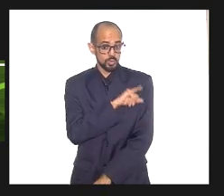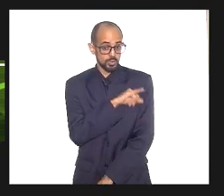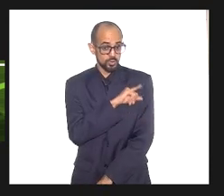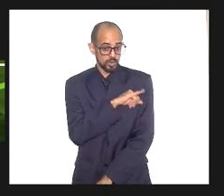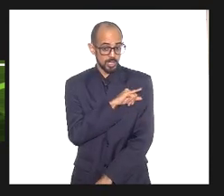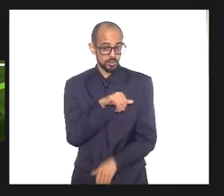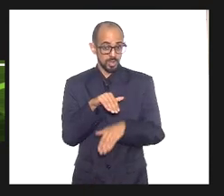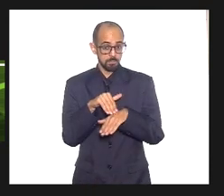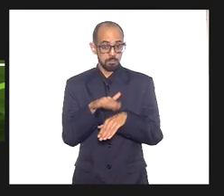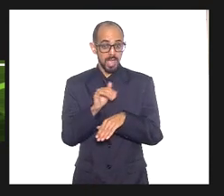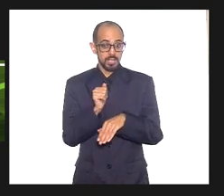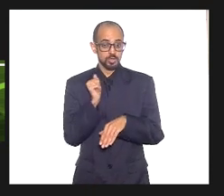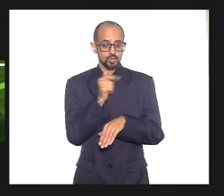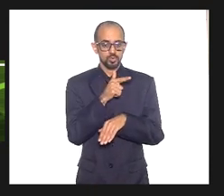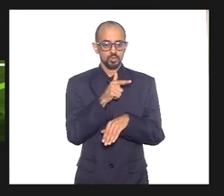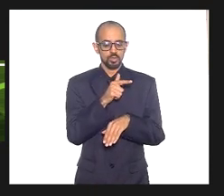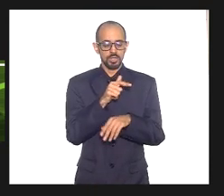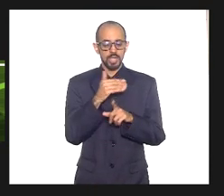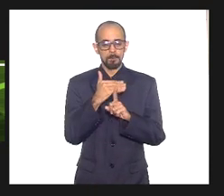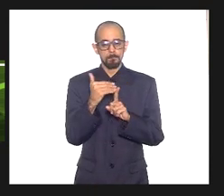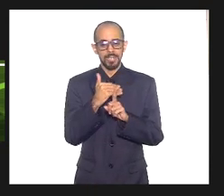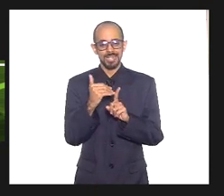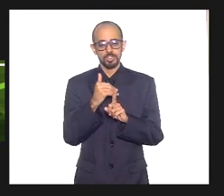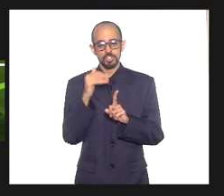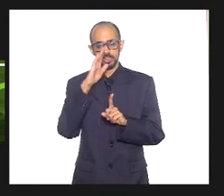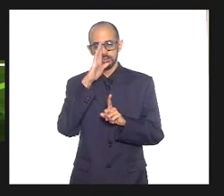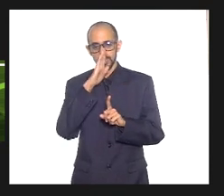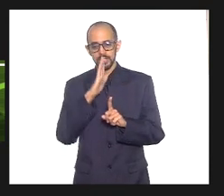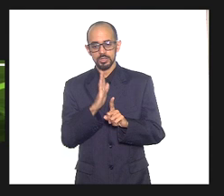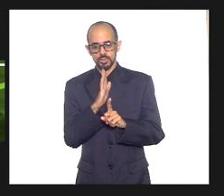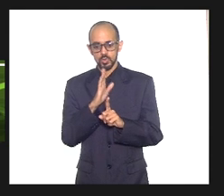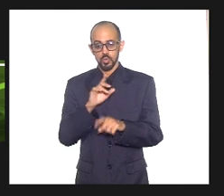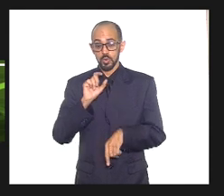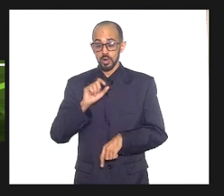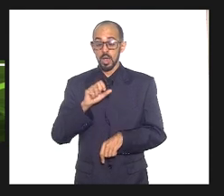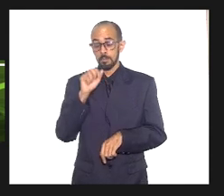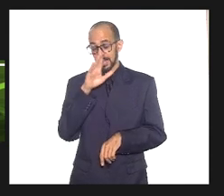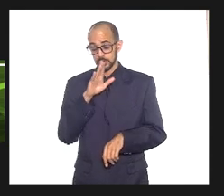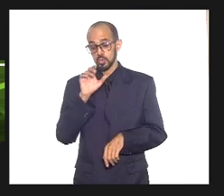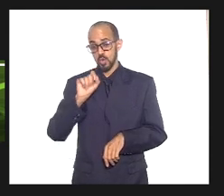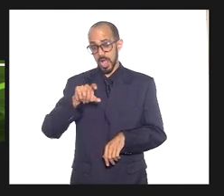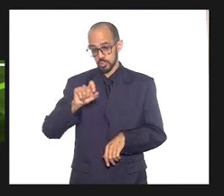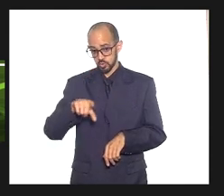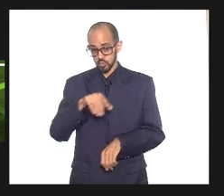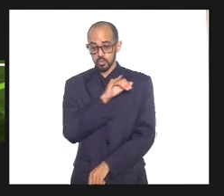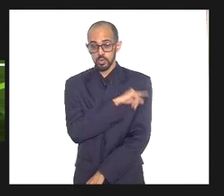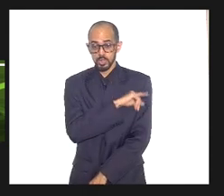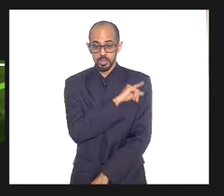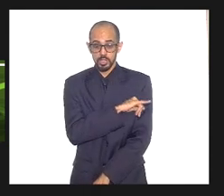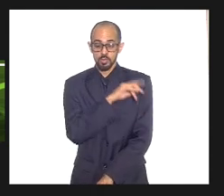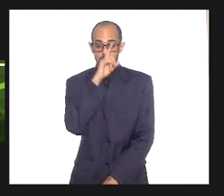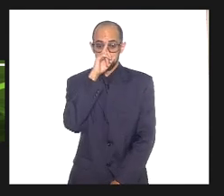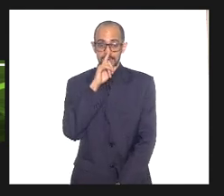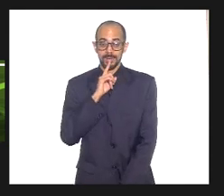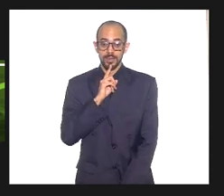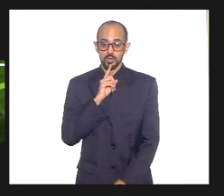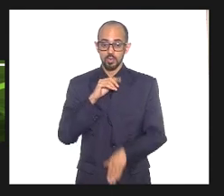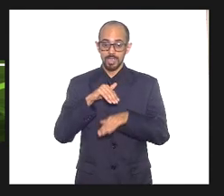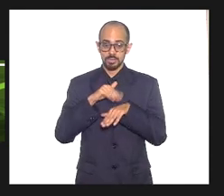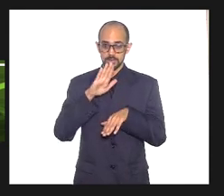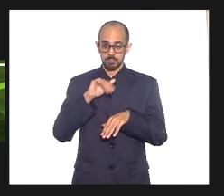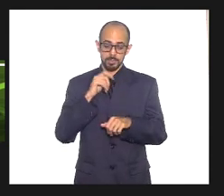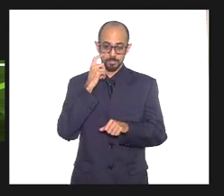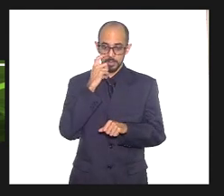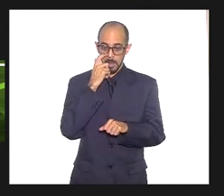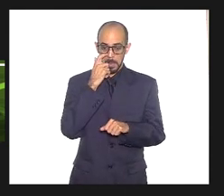da média nacional. A média nacional está em azul, né, aqui, falando do